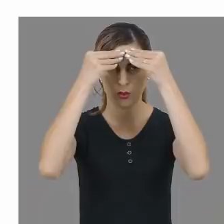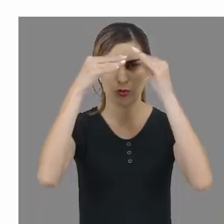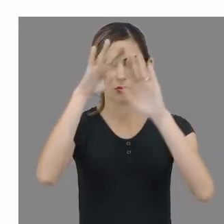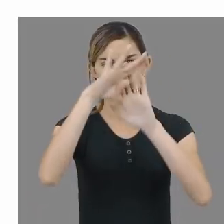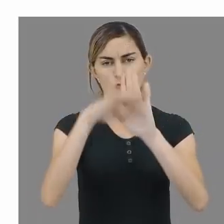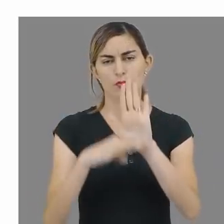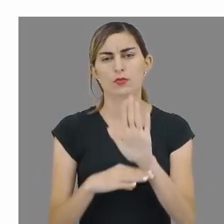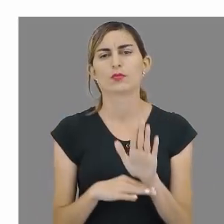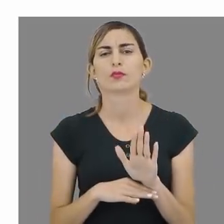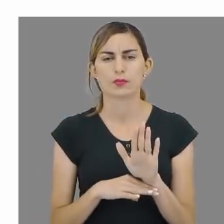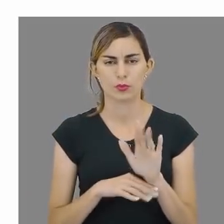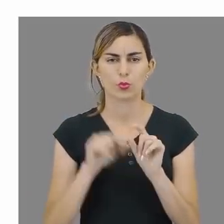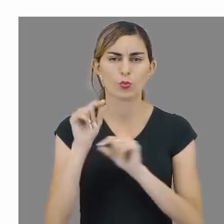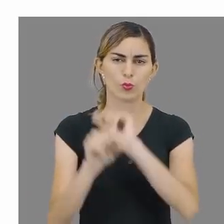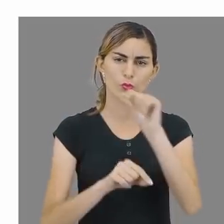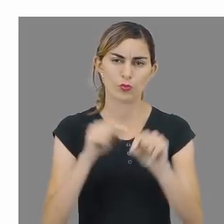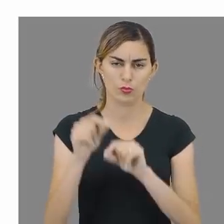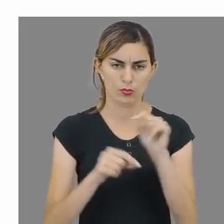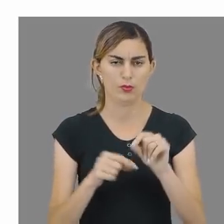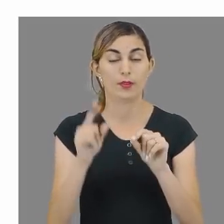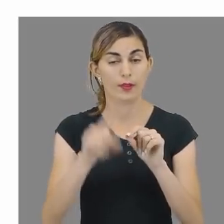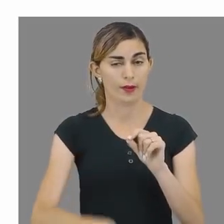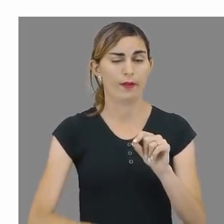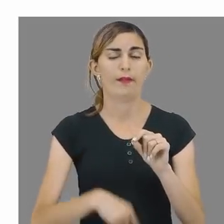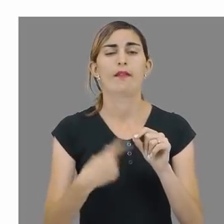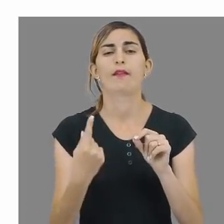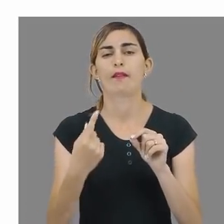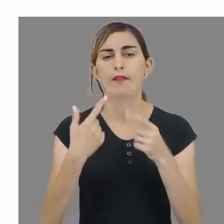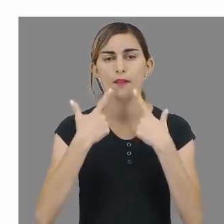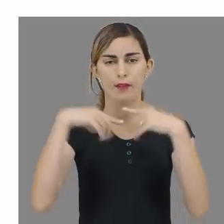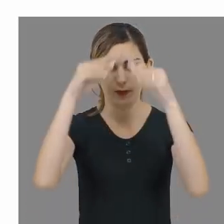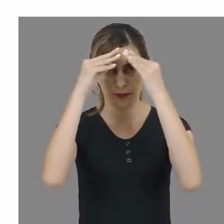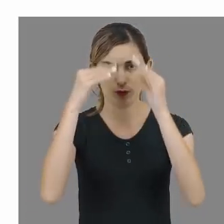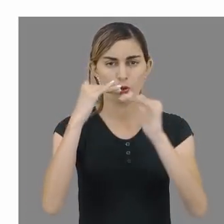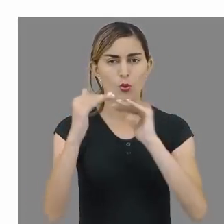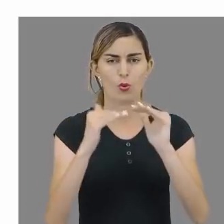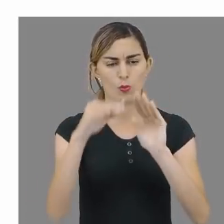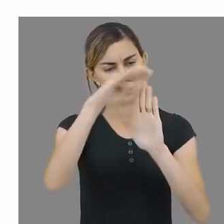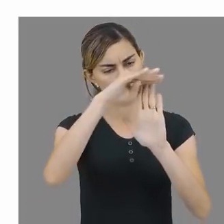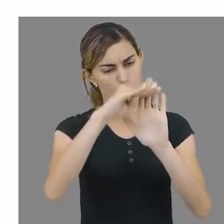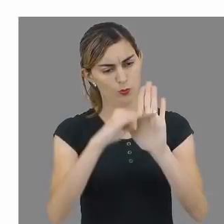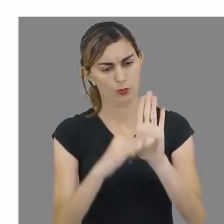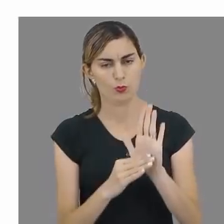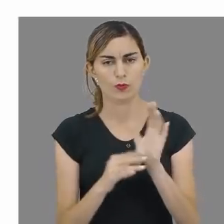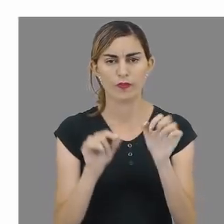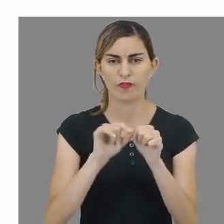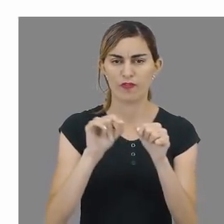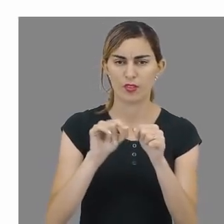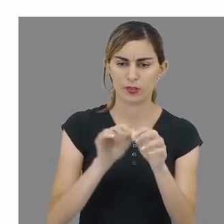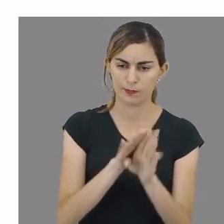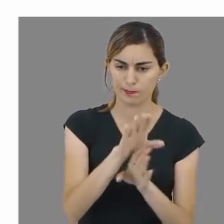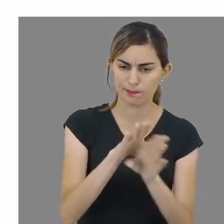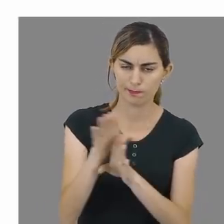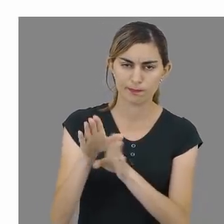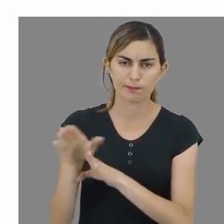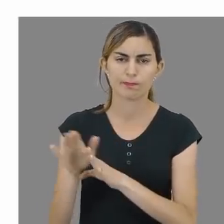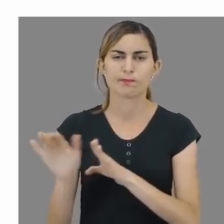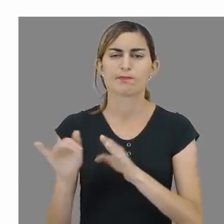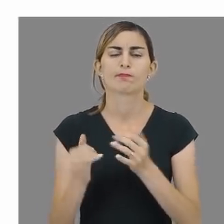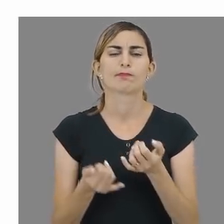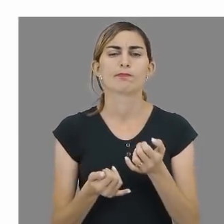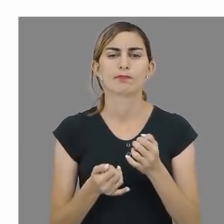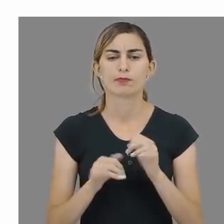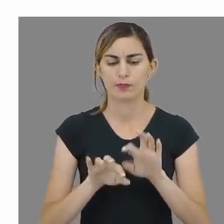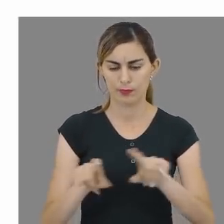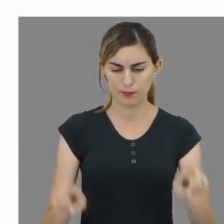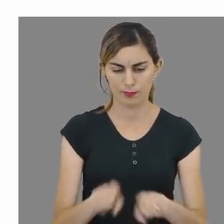Linguagem de programação. Linguagem de programação é uma forma padronizada de se construir instruções para um